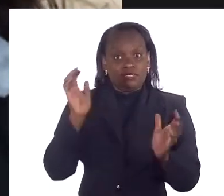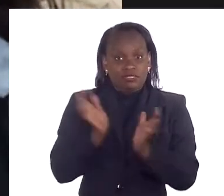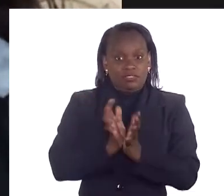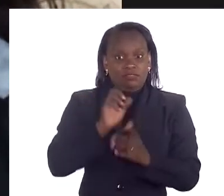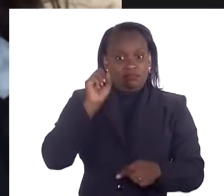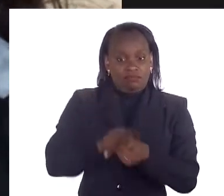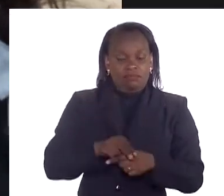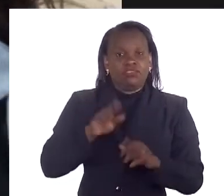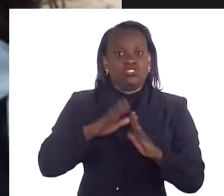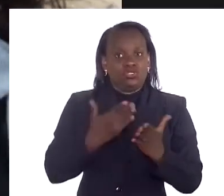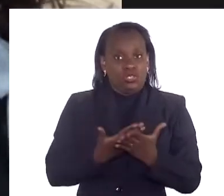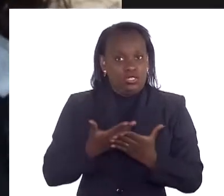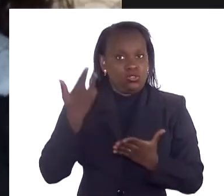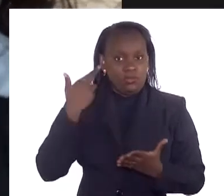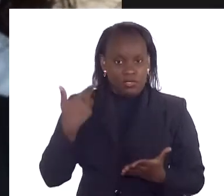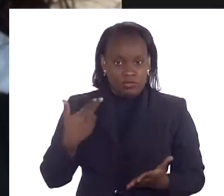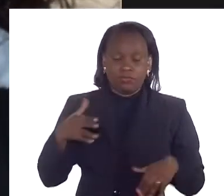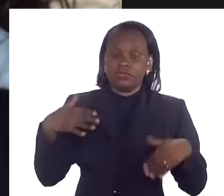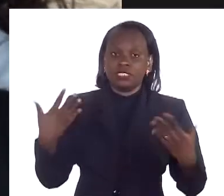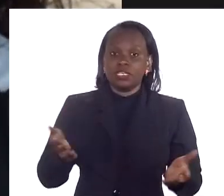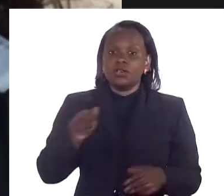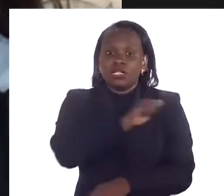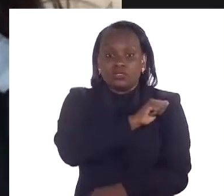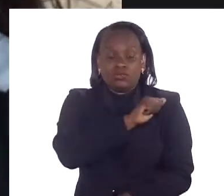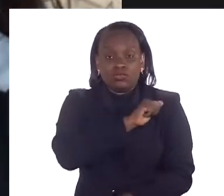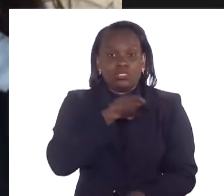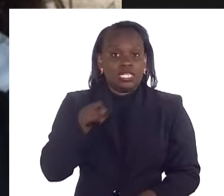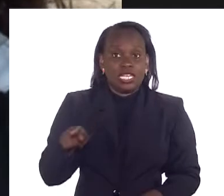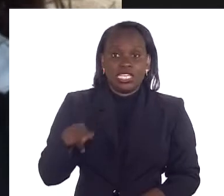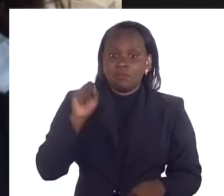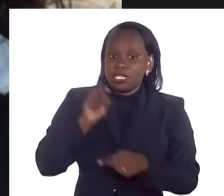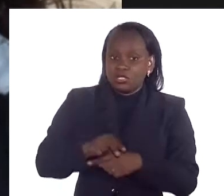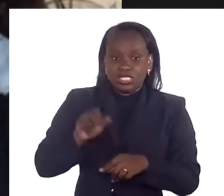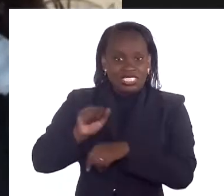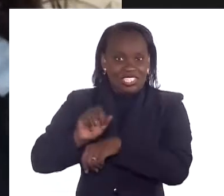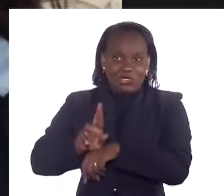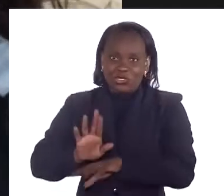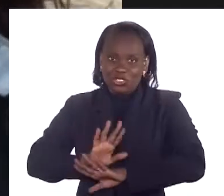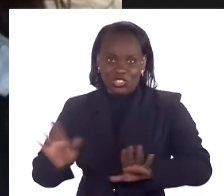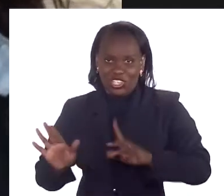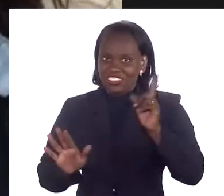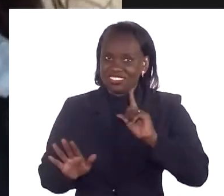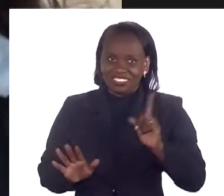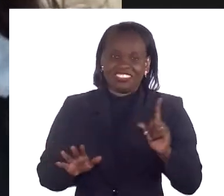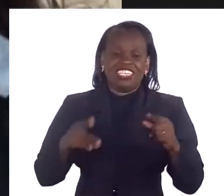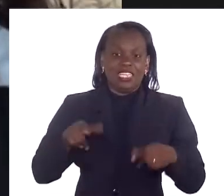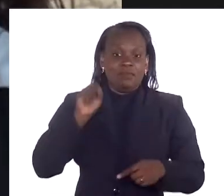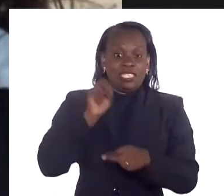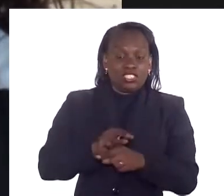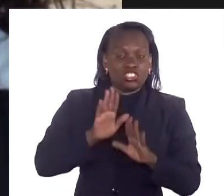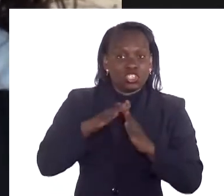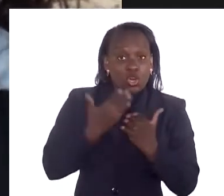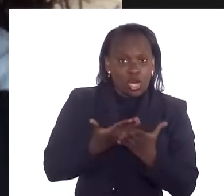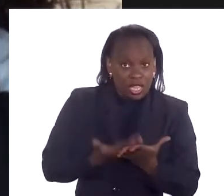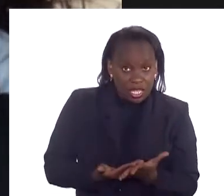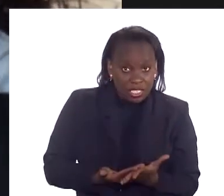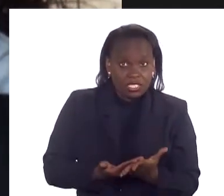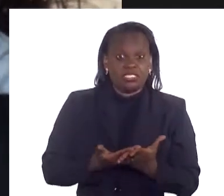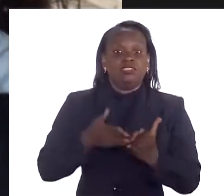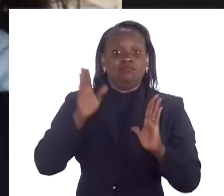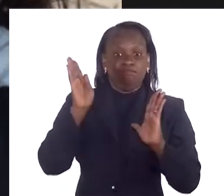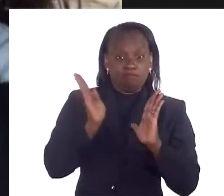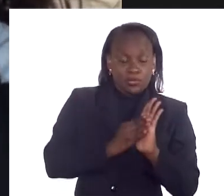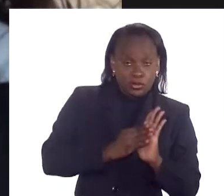esteja matriculado em uma turma de ensino comum. Então, o aluno ele não se matricula na sala de recursos apenas. Ele é matriculado na